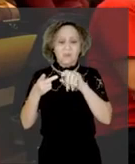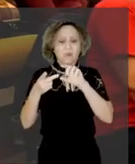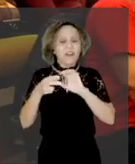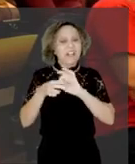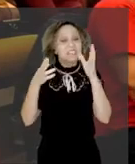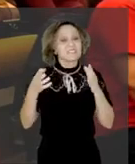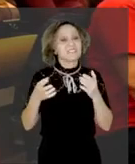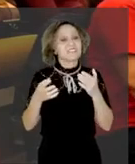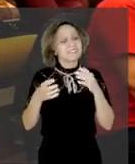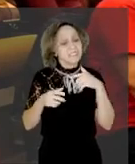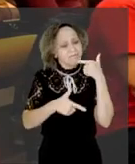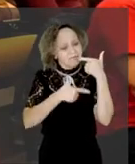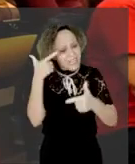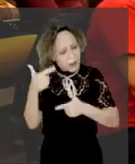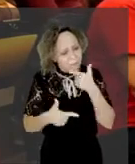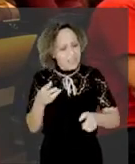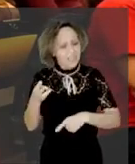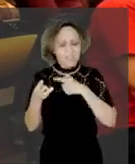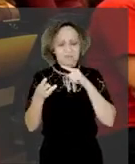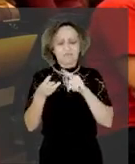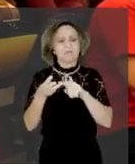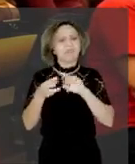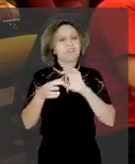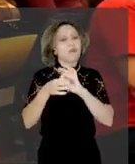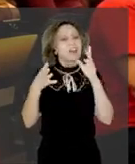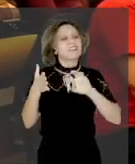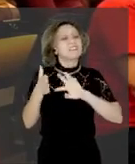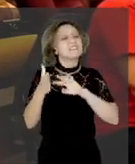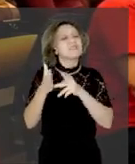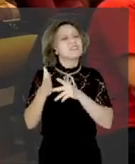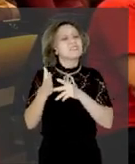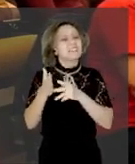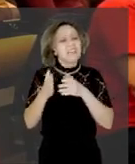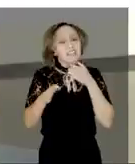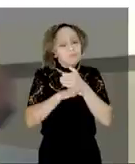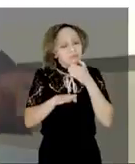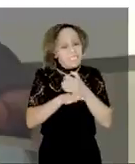Democracia é ter acesso à universidade.